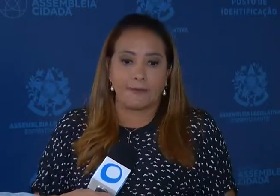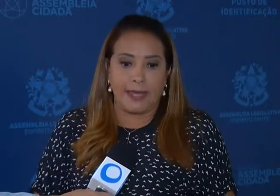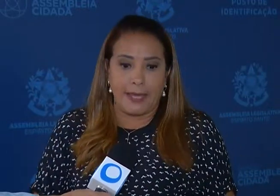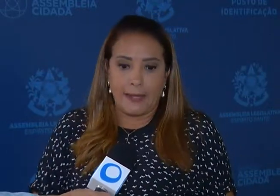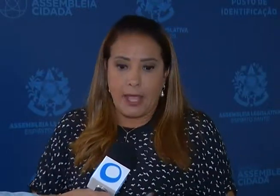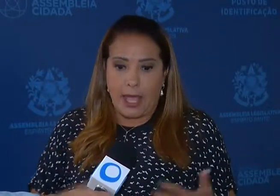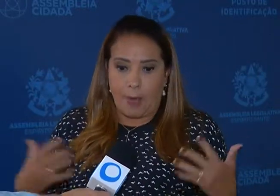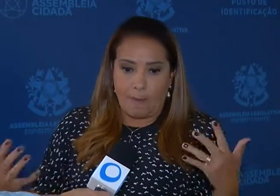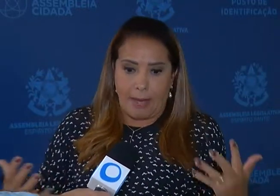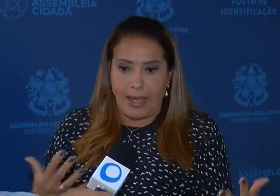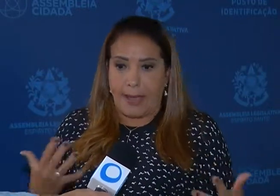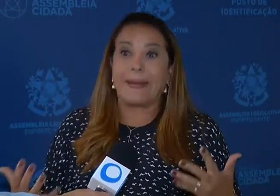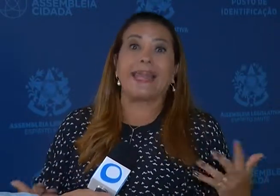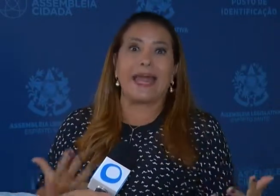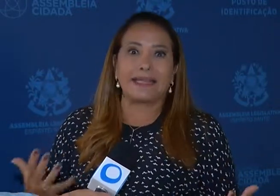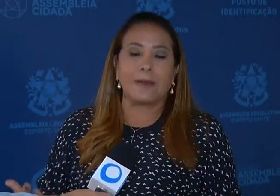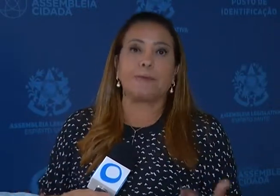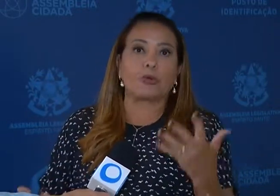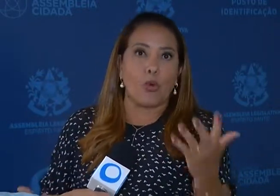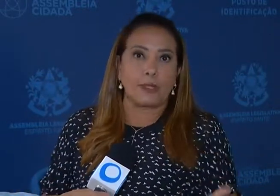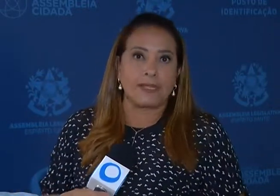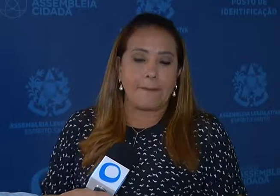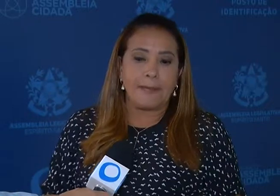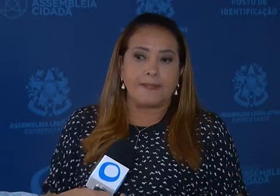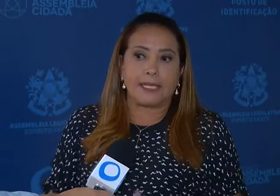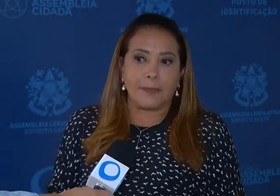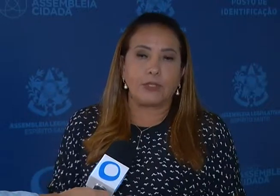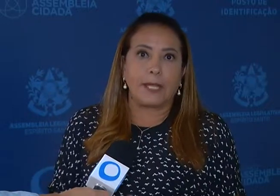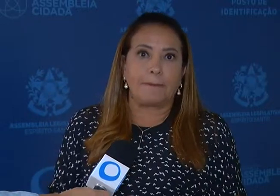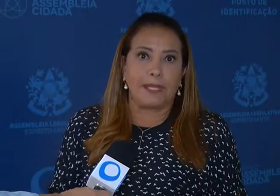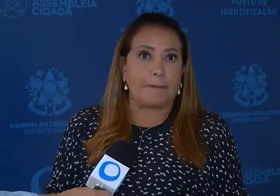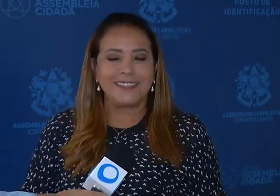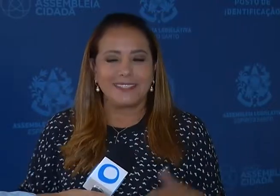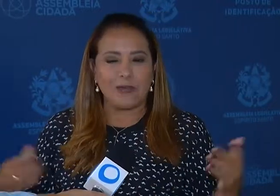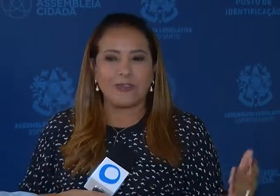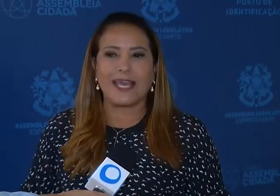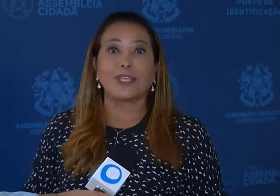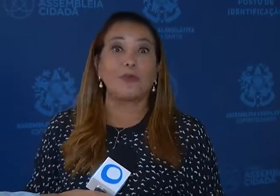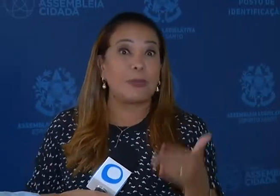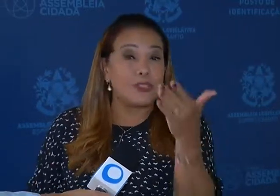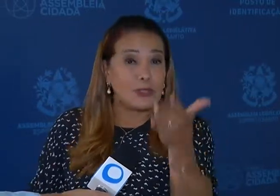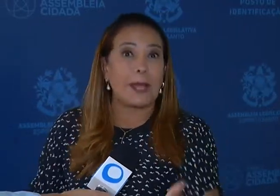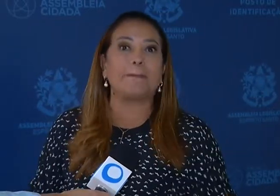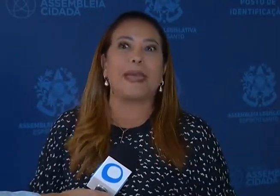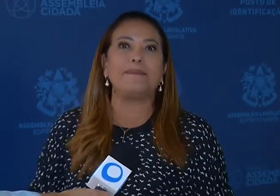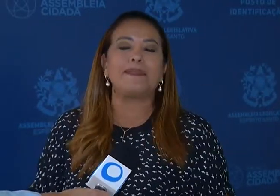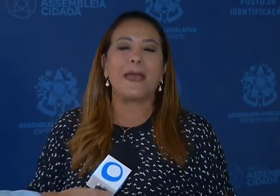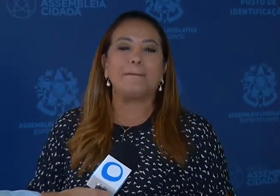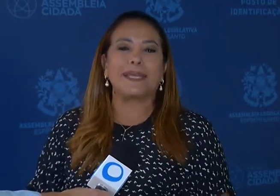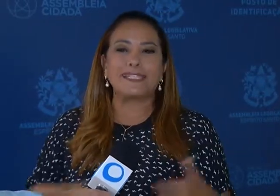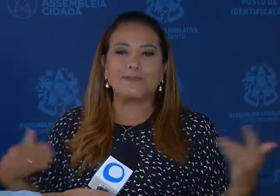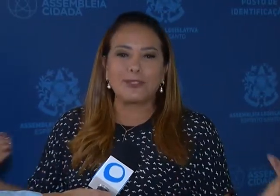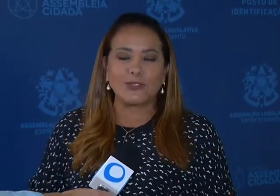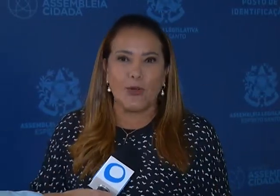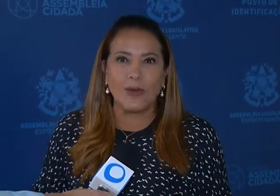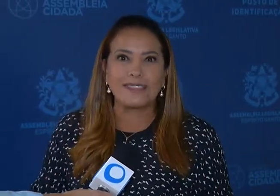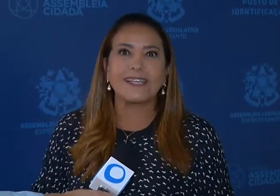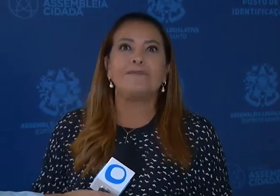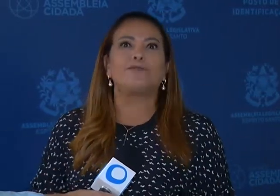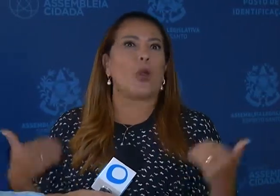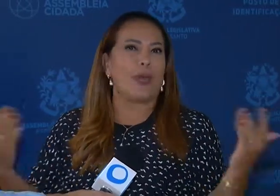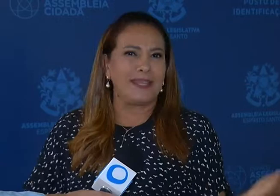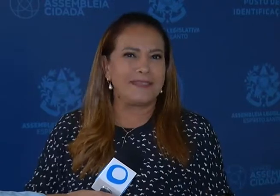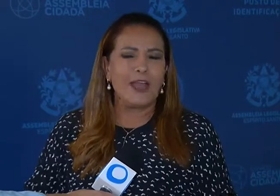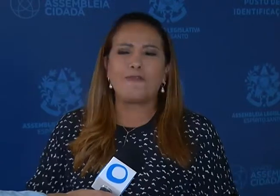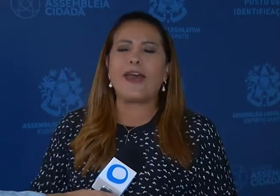vezes ela vê abalada por conta da quimioterapia. Então fica aqui o meu pedido também, para que as pessoas